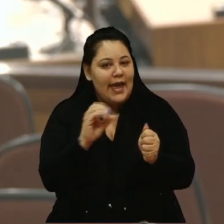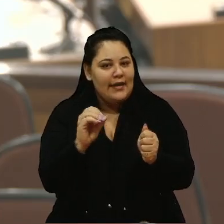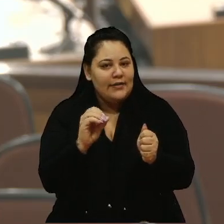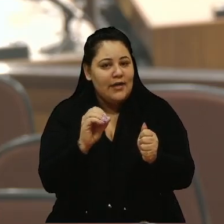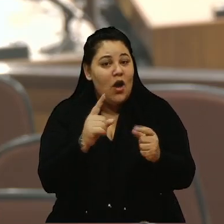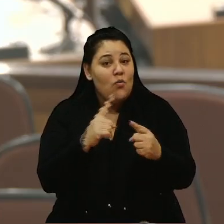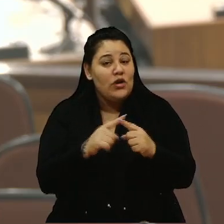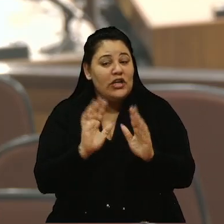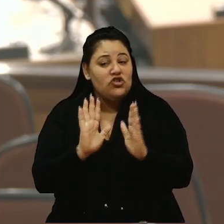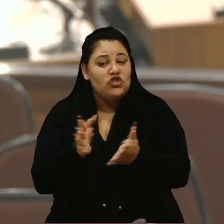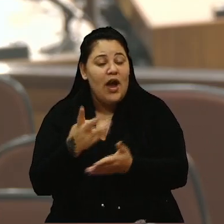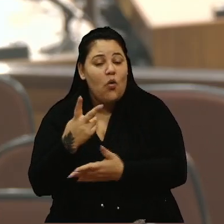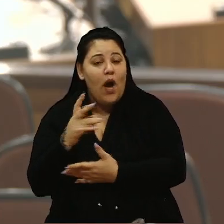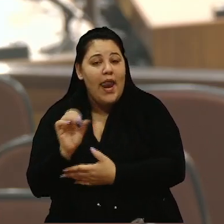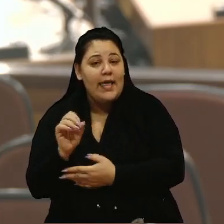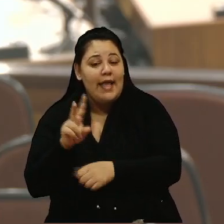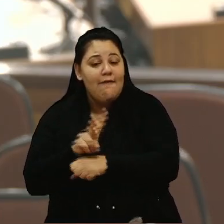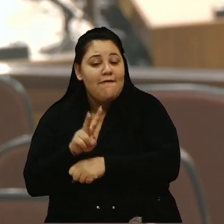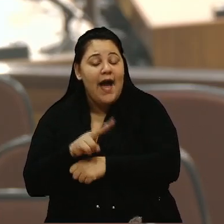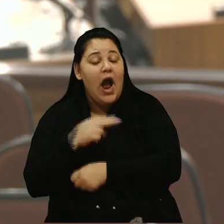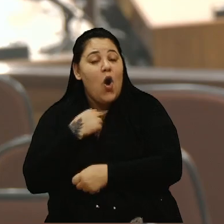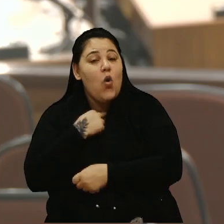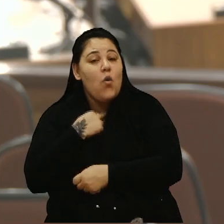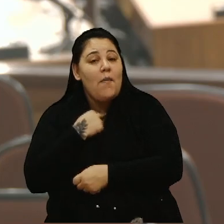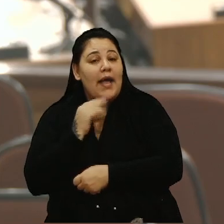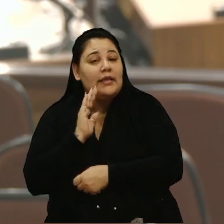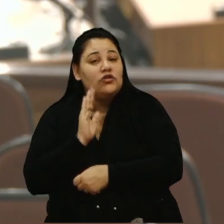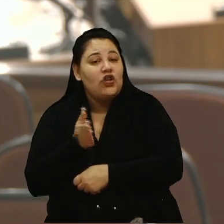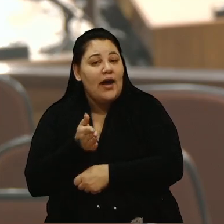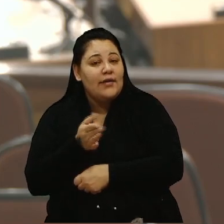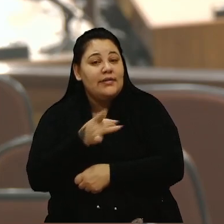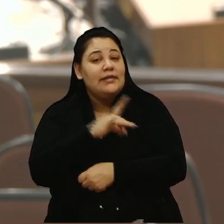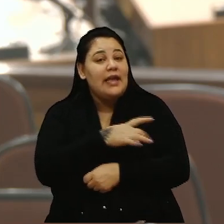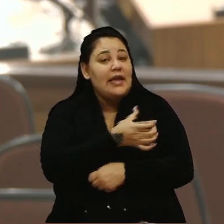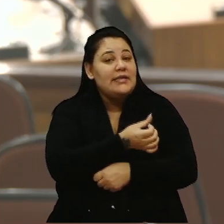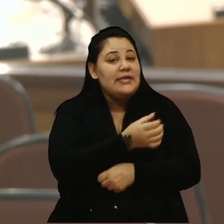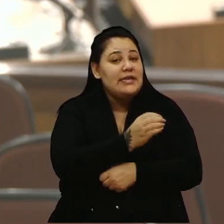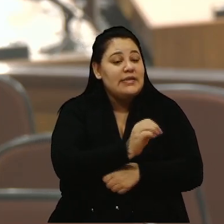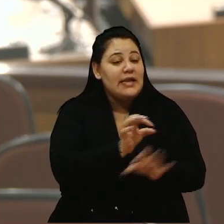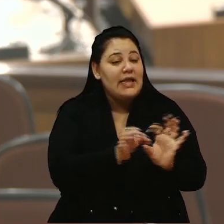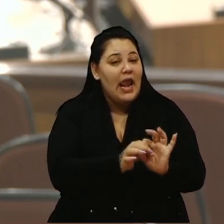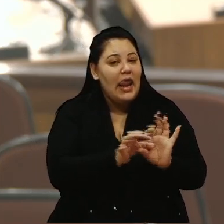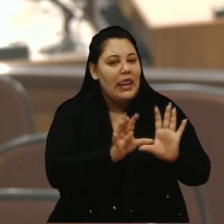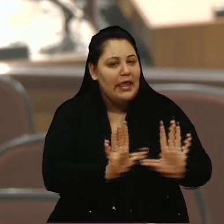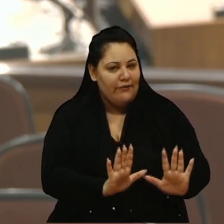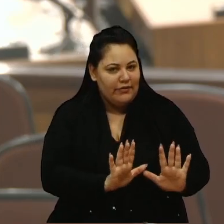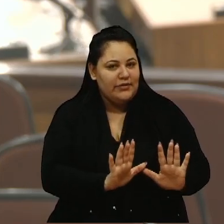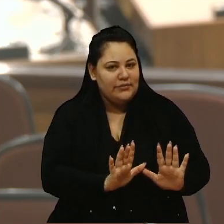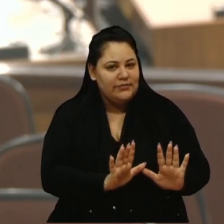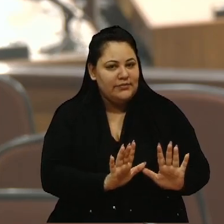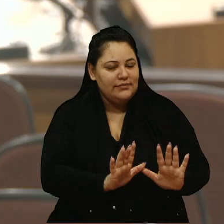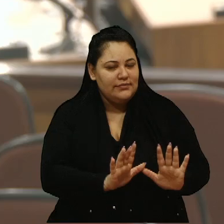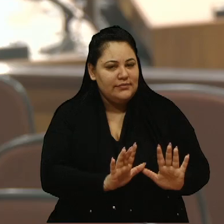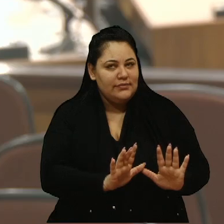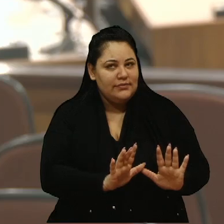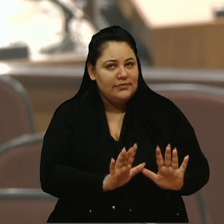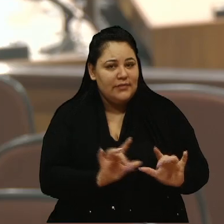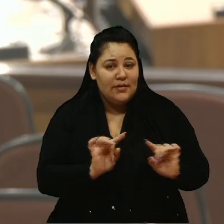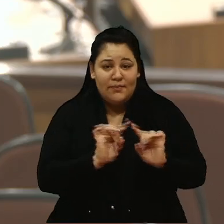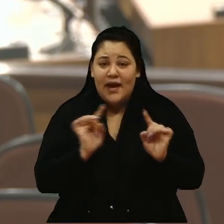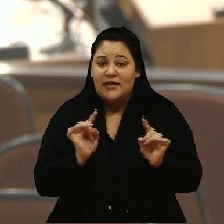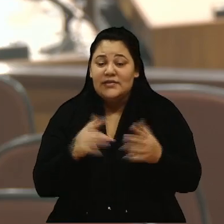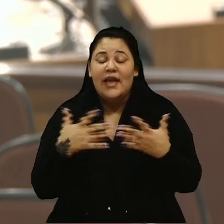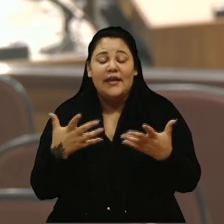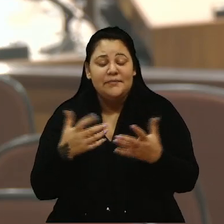já existe e vai ser já oferecida para aquelas pessoas que já estão na casa Carlos Miguel. Mas até lá,